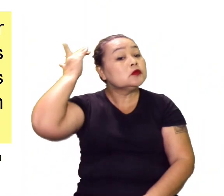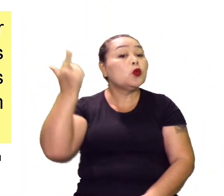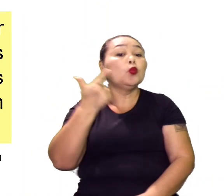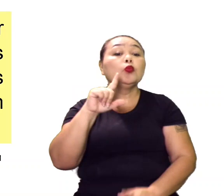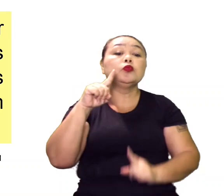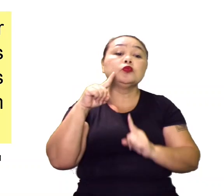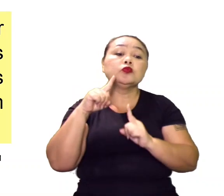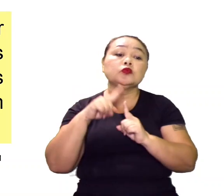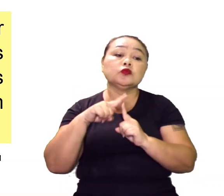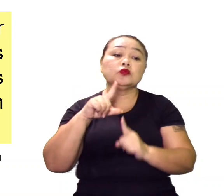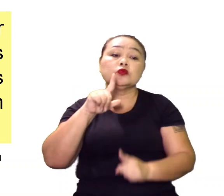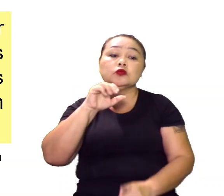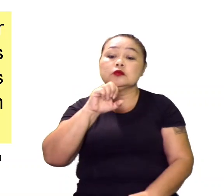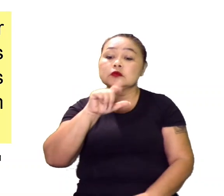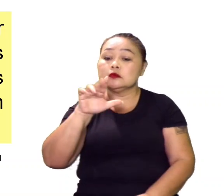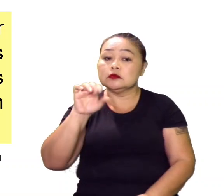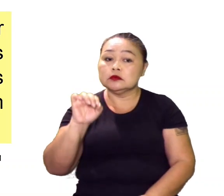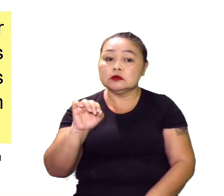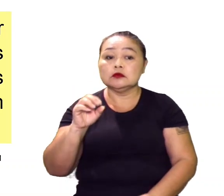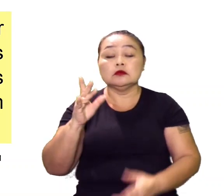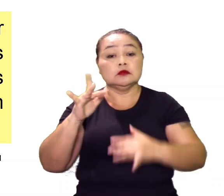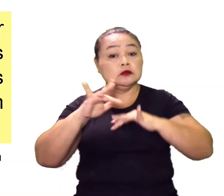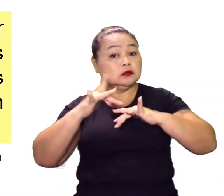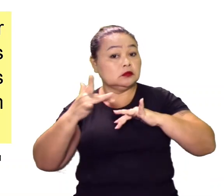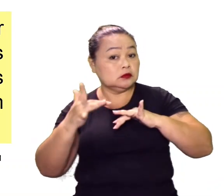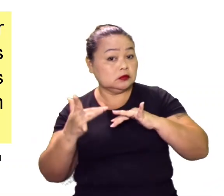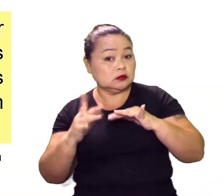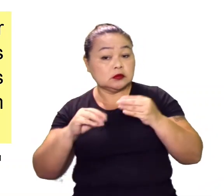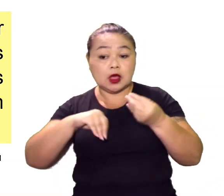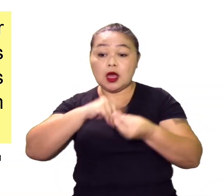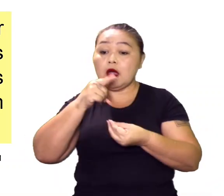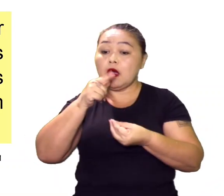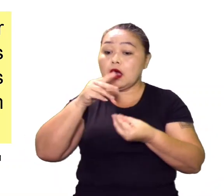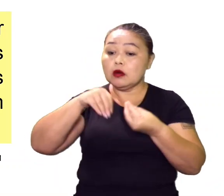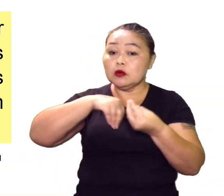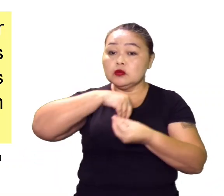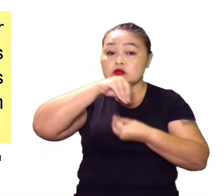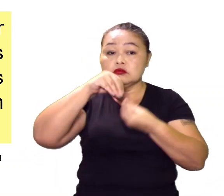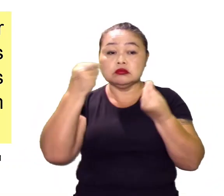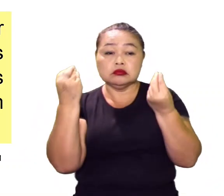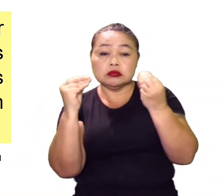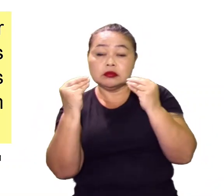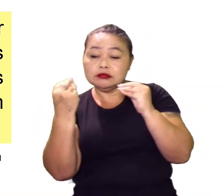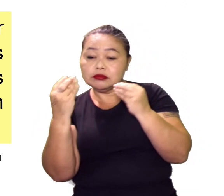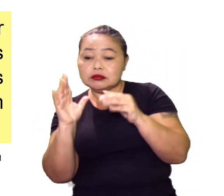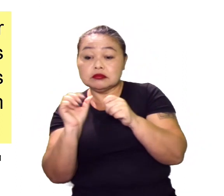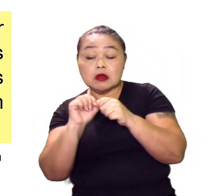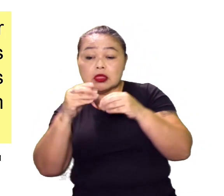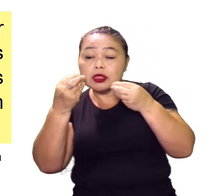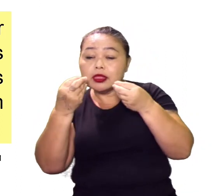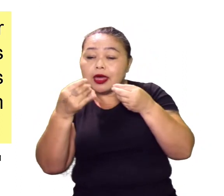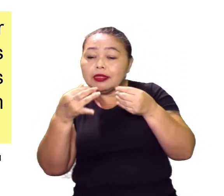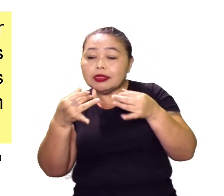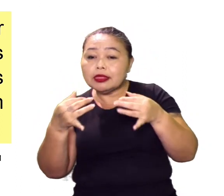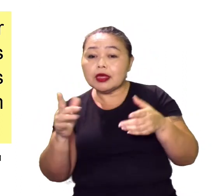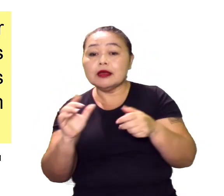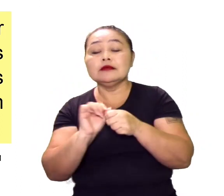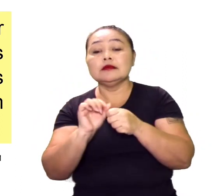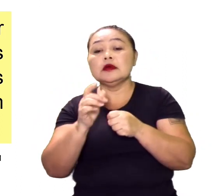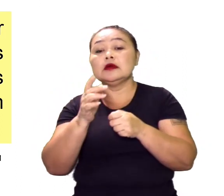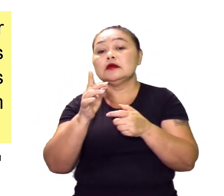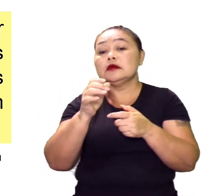temos, no caso os gleissolos, são minerais hidromórficos, compostos de sedimentos recentes, não consolidados,